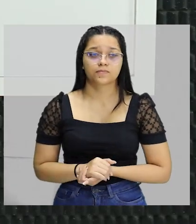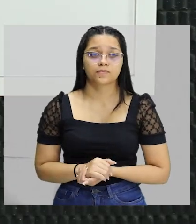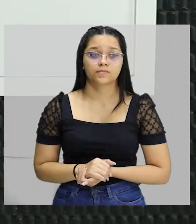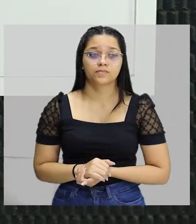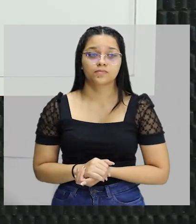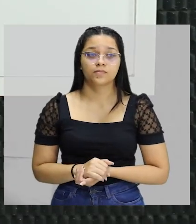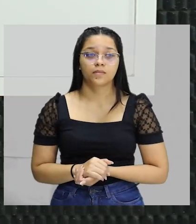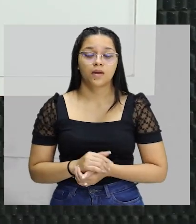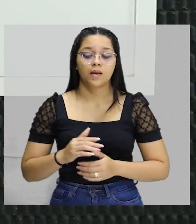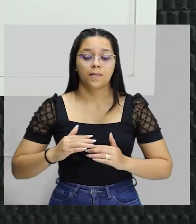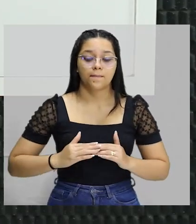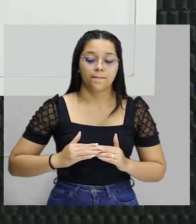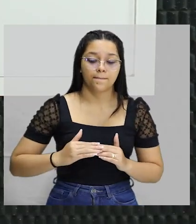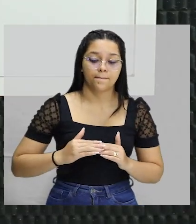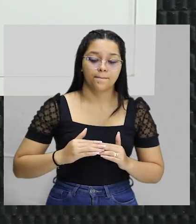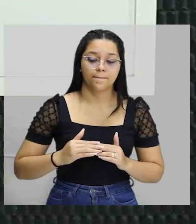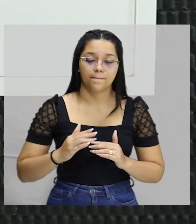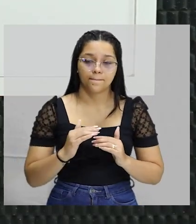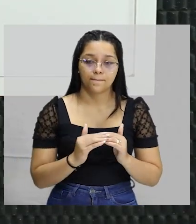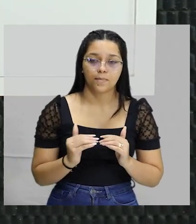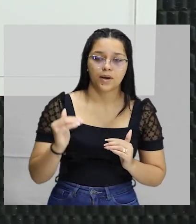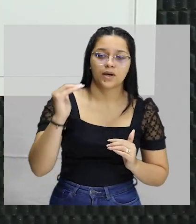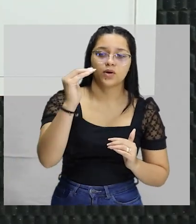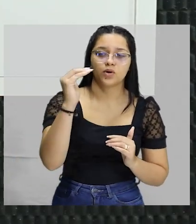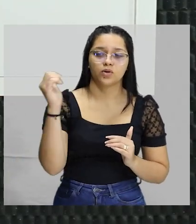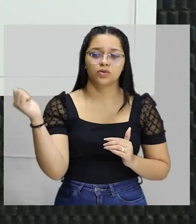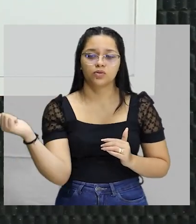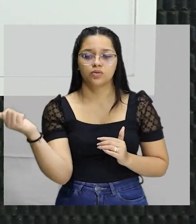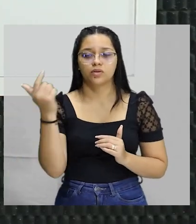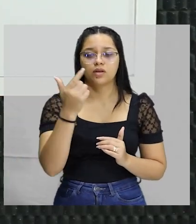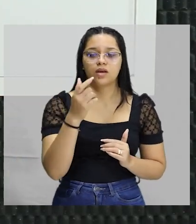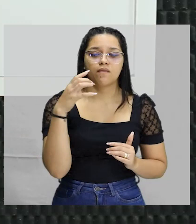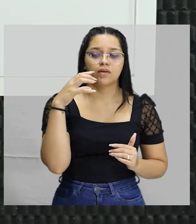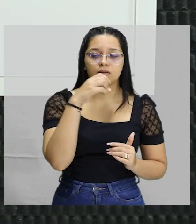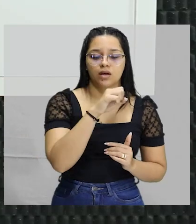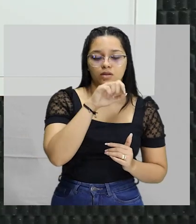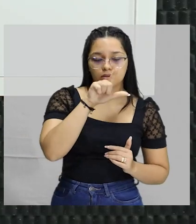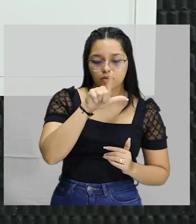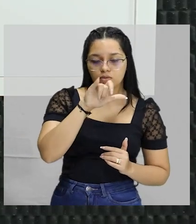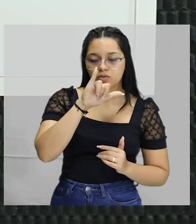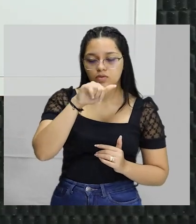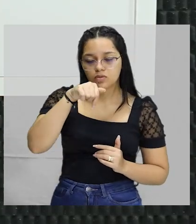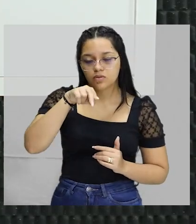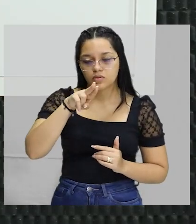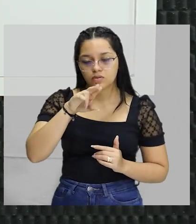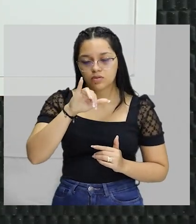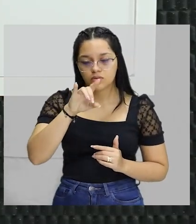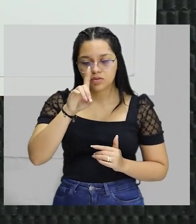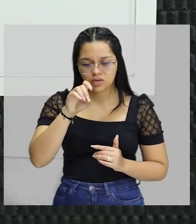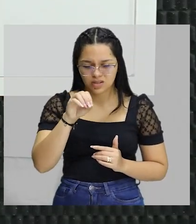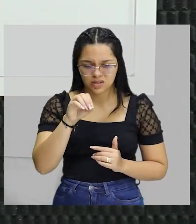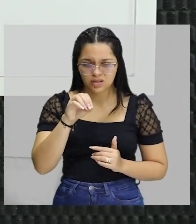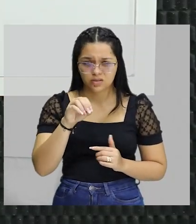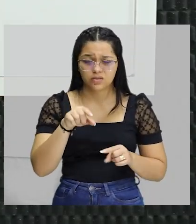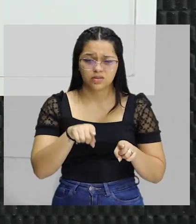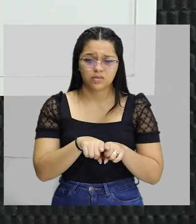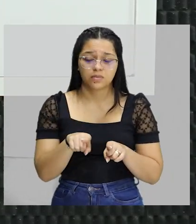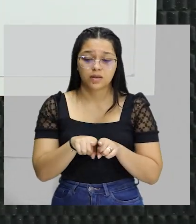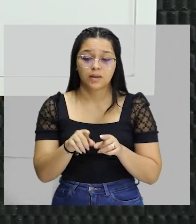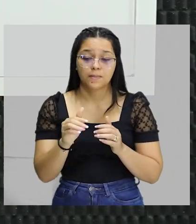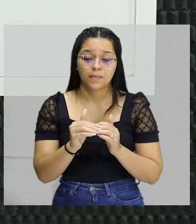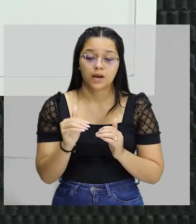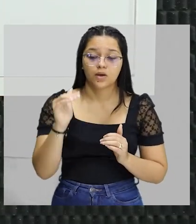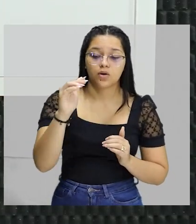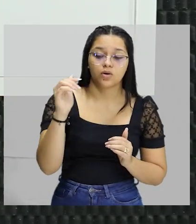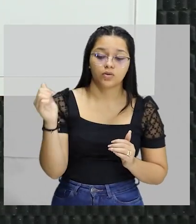é maior do que a velocidade no líquido, por sua vez, é maior do